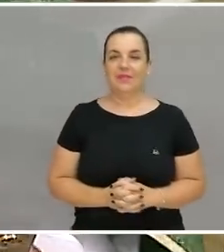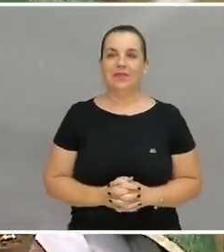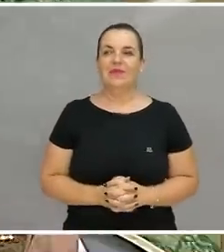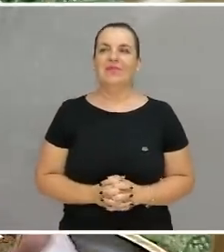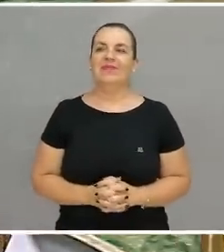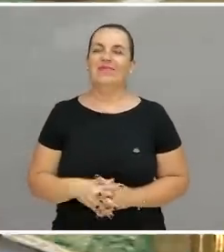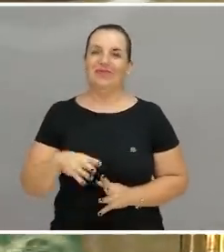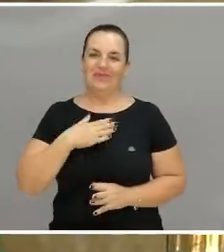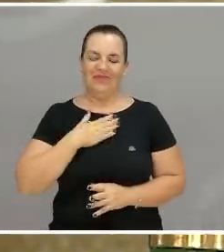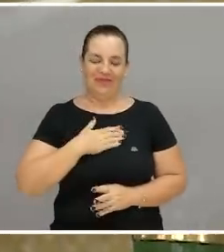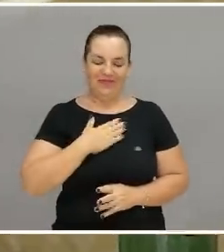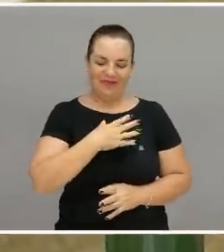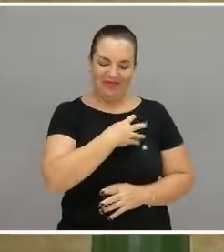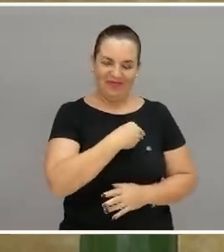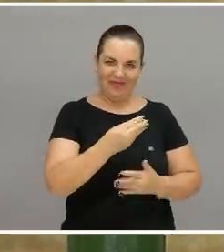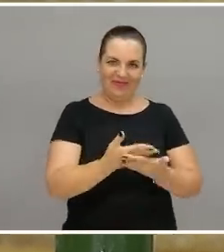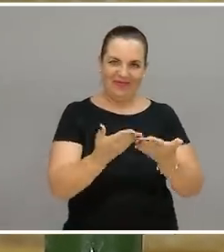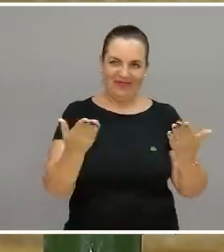Queridos filhos e filhas,